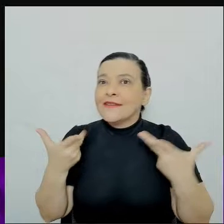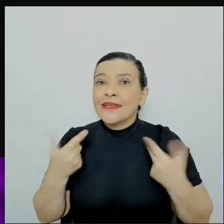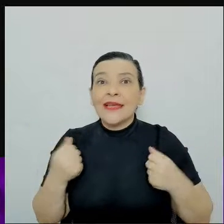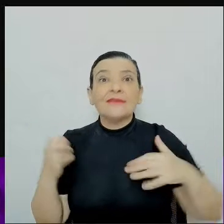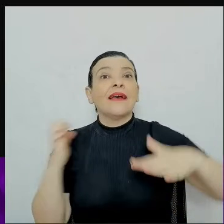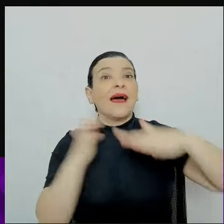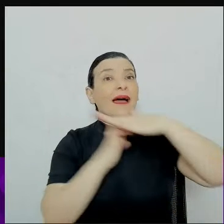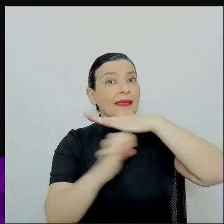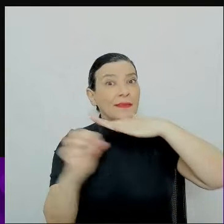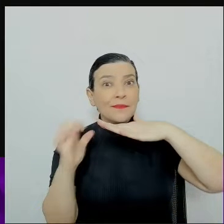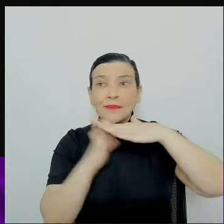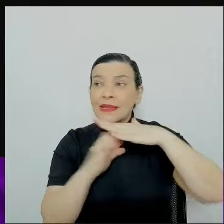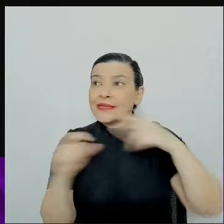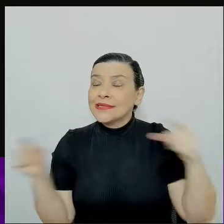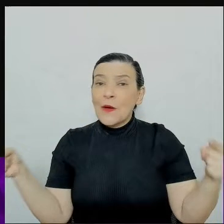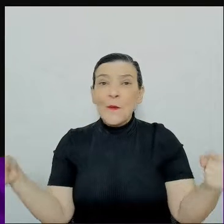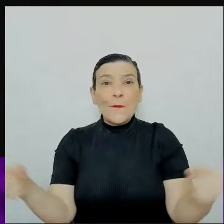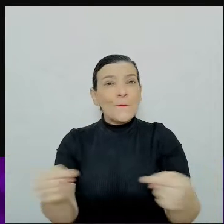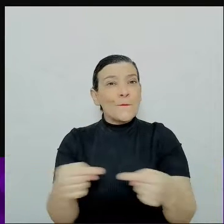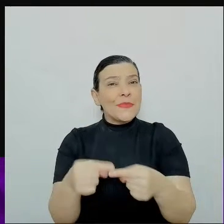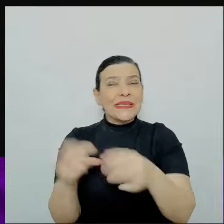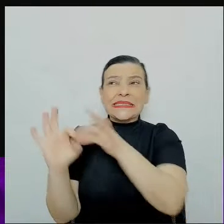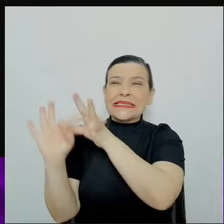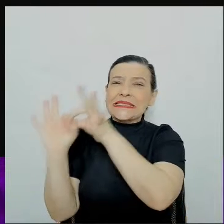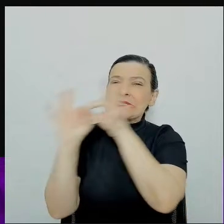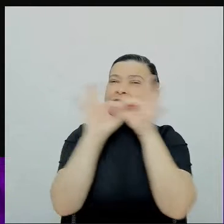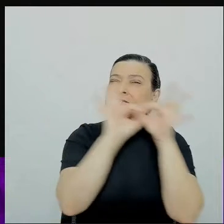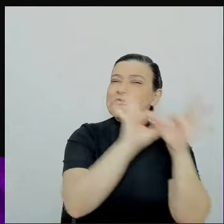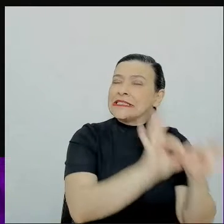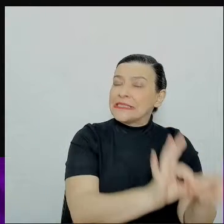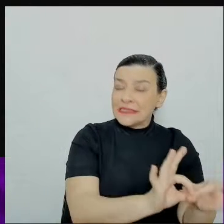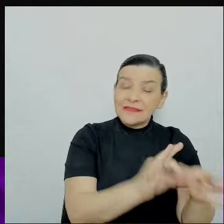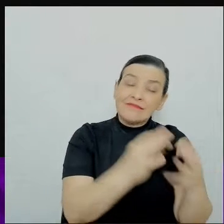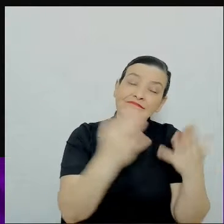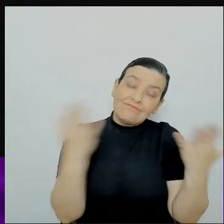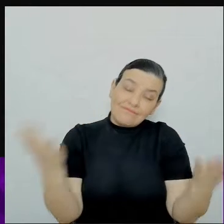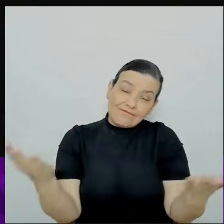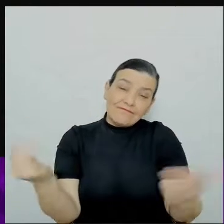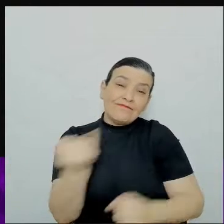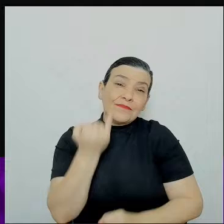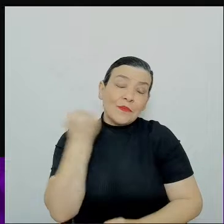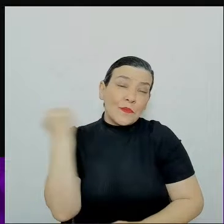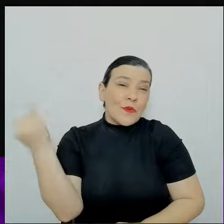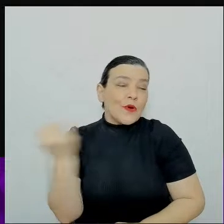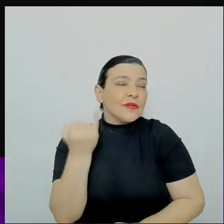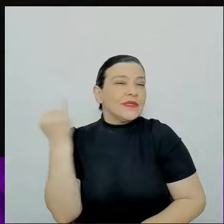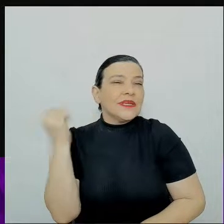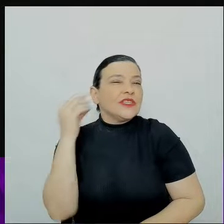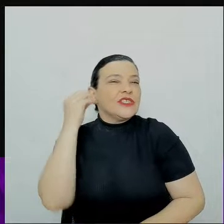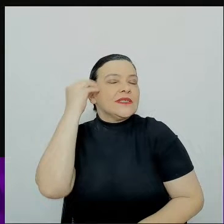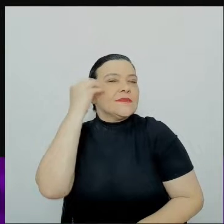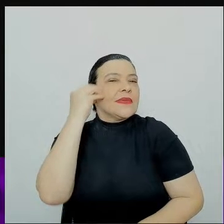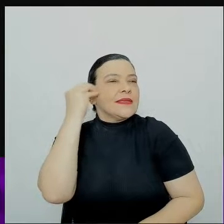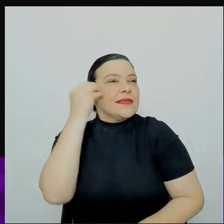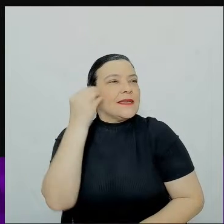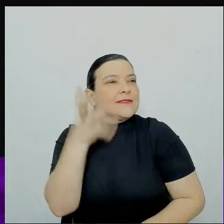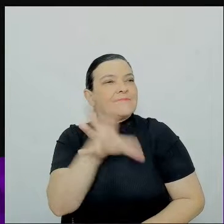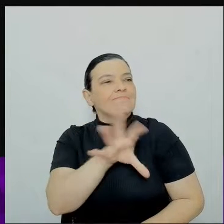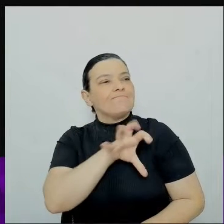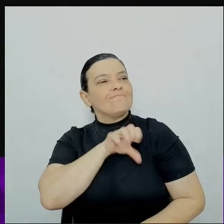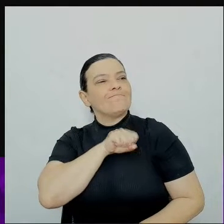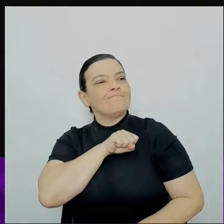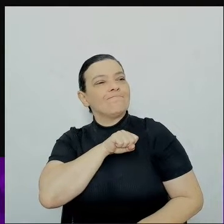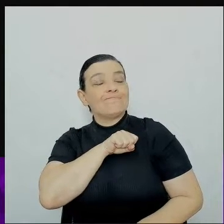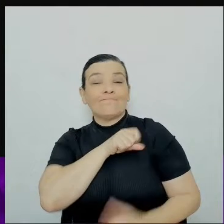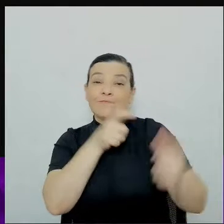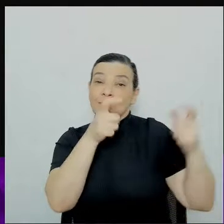entre si, então eu não sinto rupturas na jornada. E é multicanal, então eu consigo sentir uma experiência legal presencialmente,